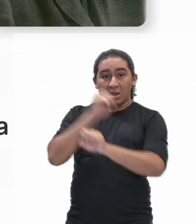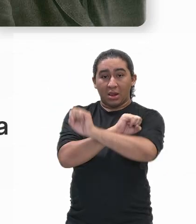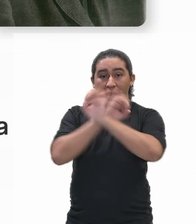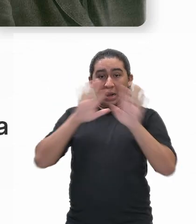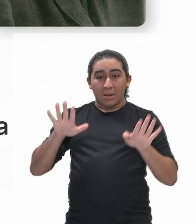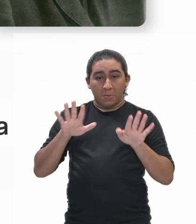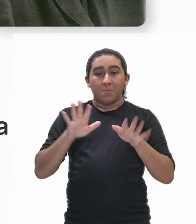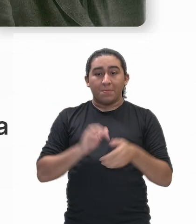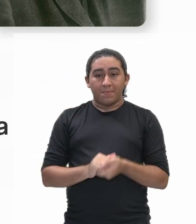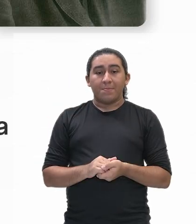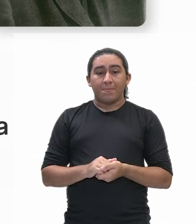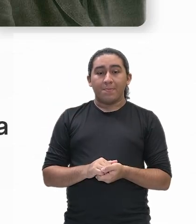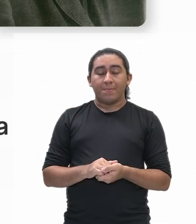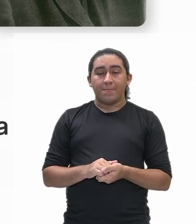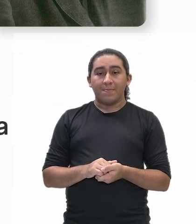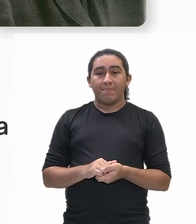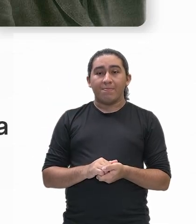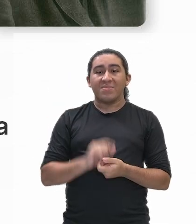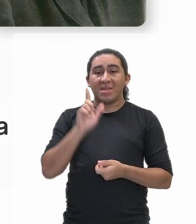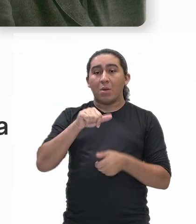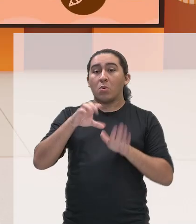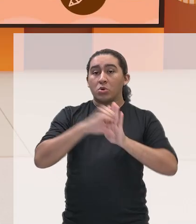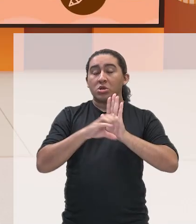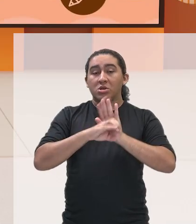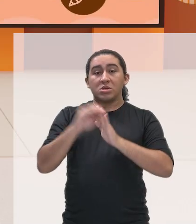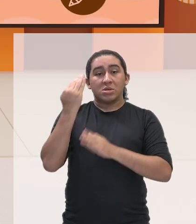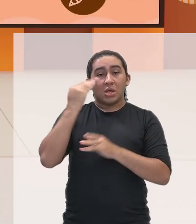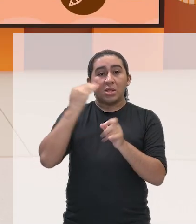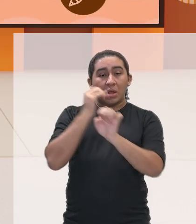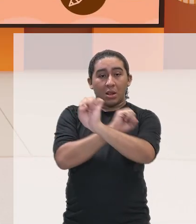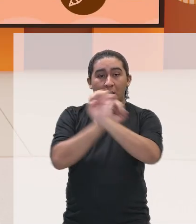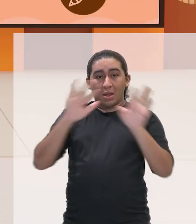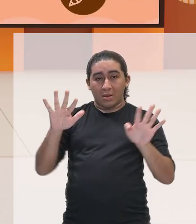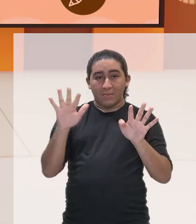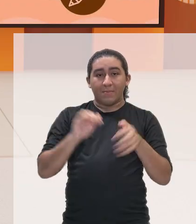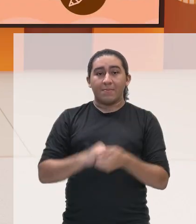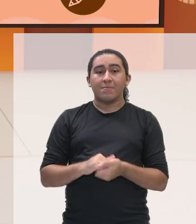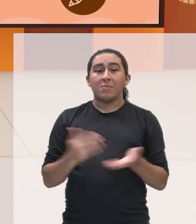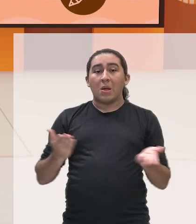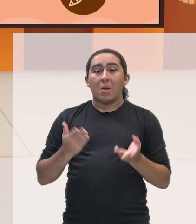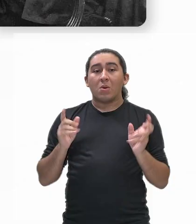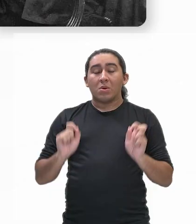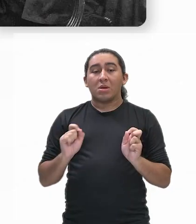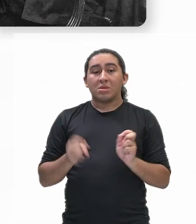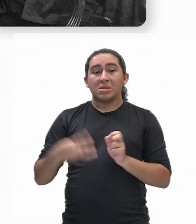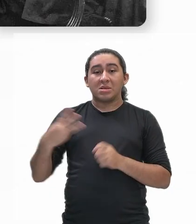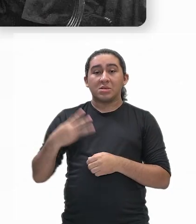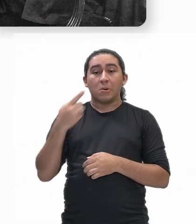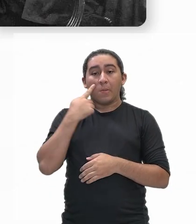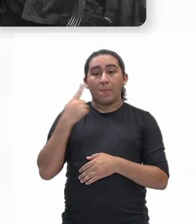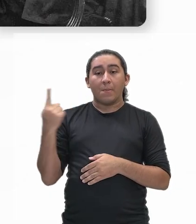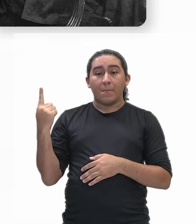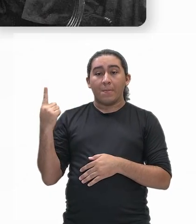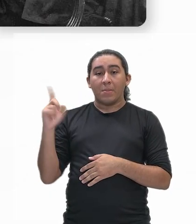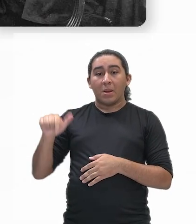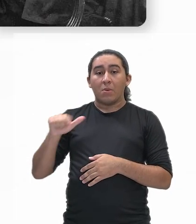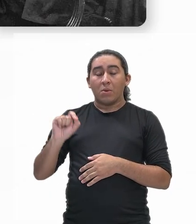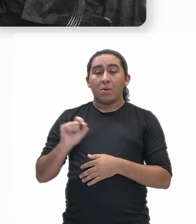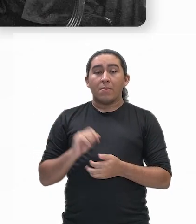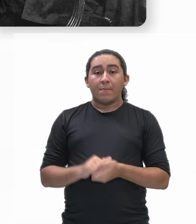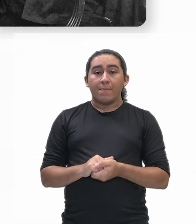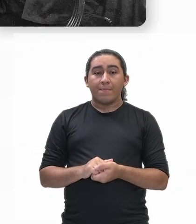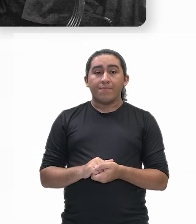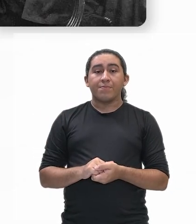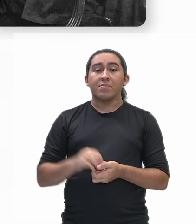Daí o termo método compreensivo. E vamos então para o terceiro método, que é o método